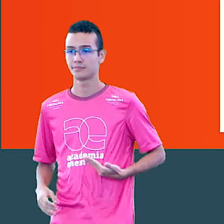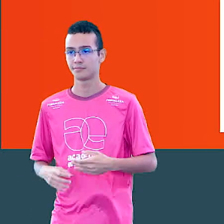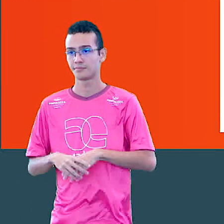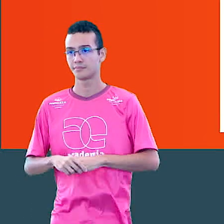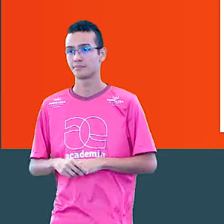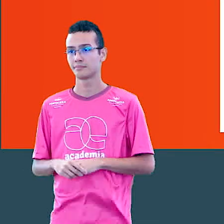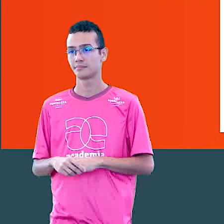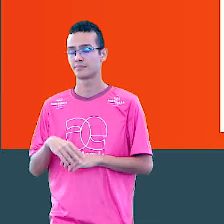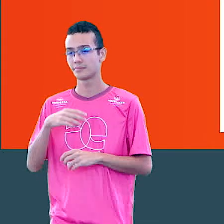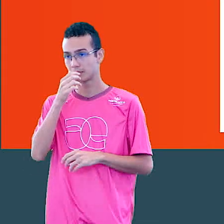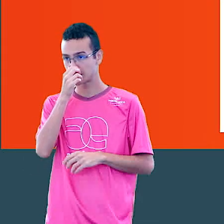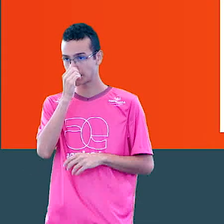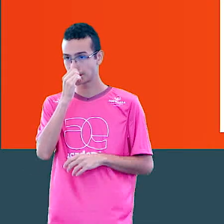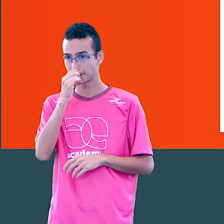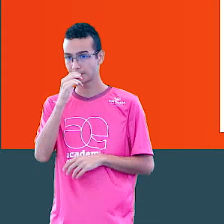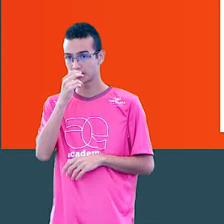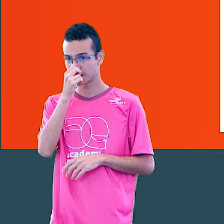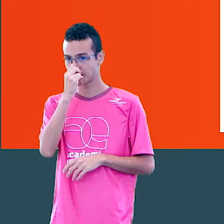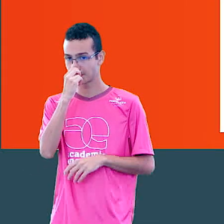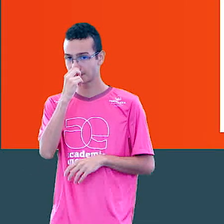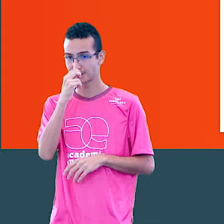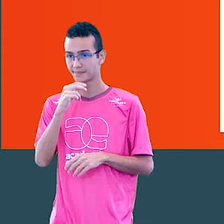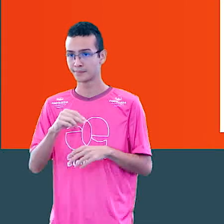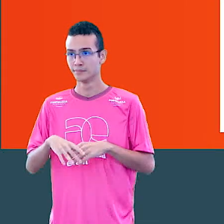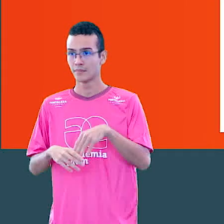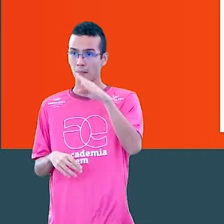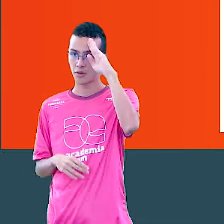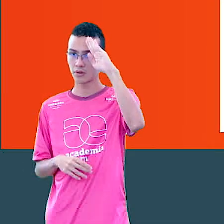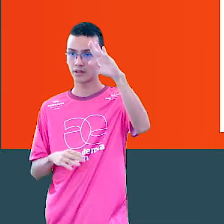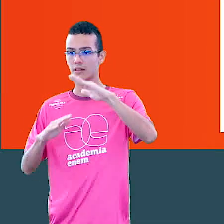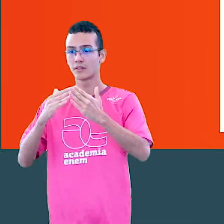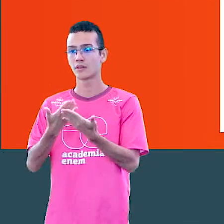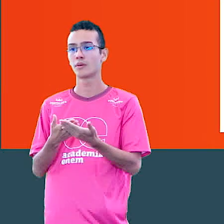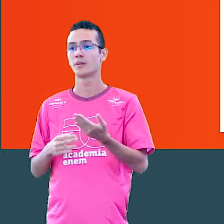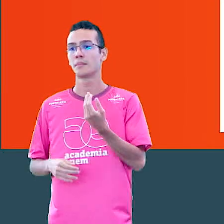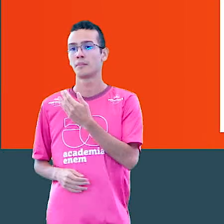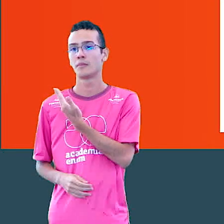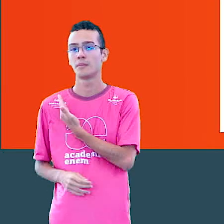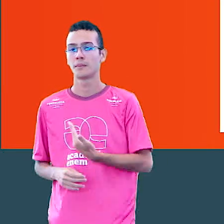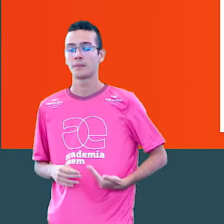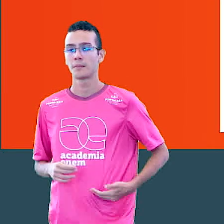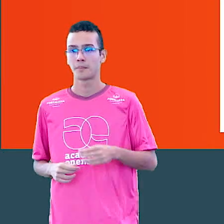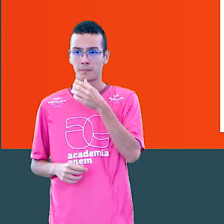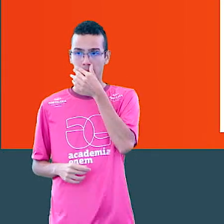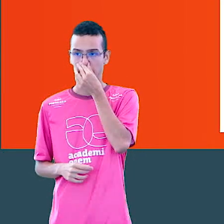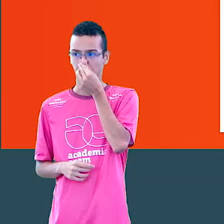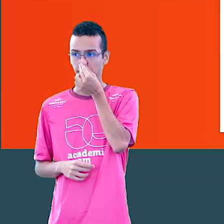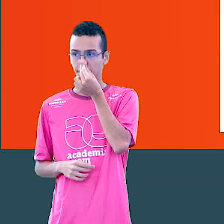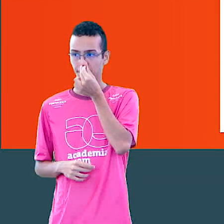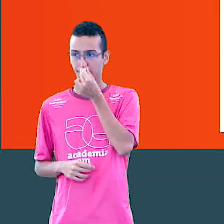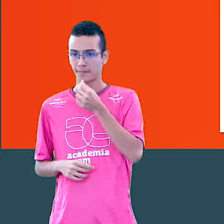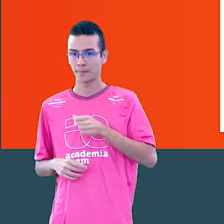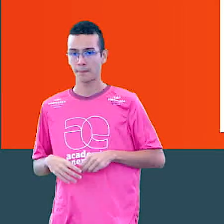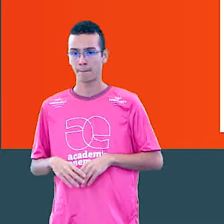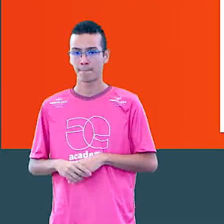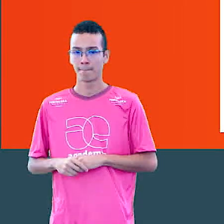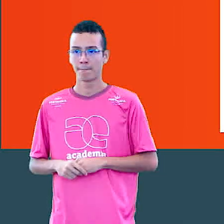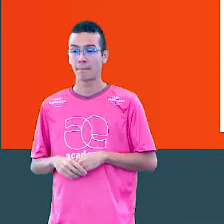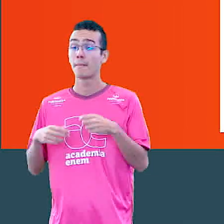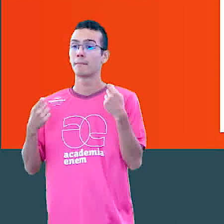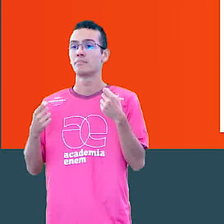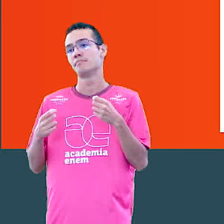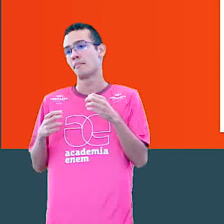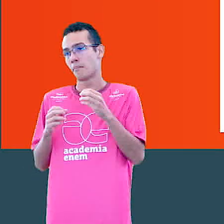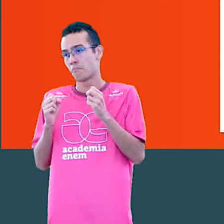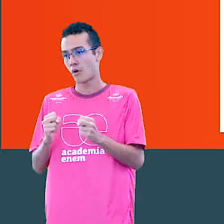de escola pública. Prioridade, escola pública, ok? Muito bem. CPCD, né, pessoa